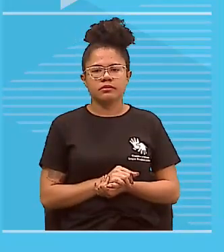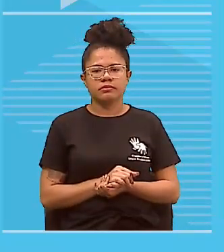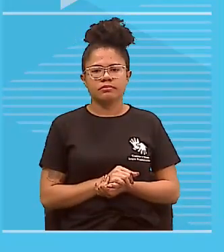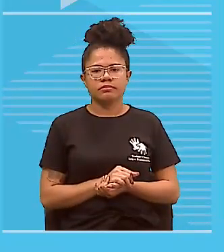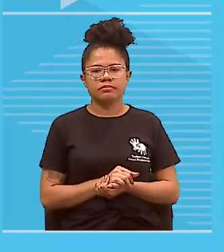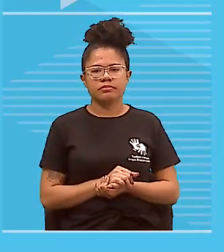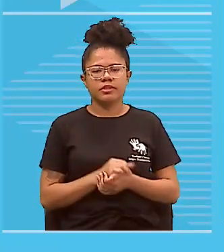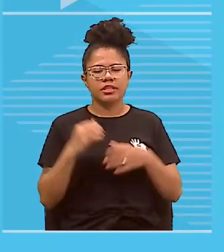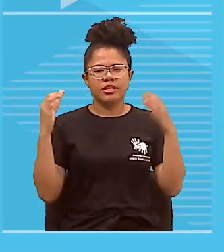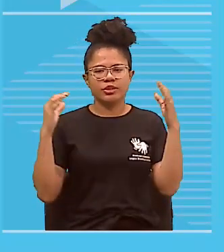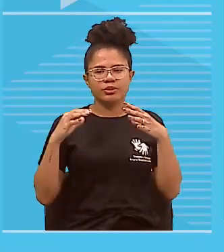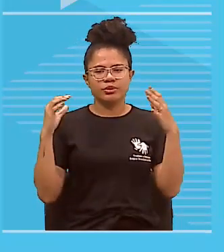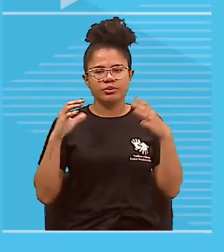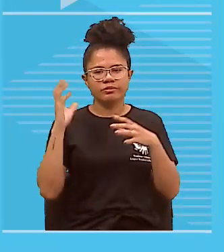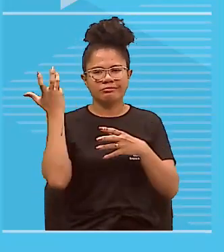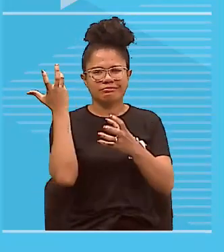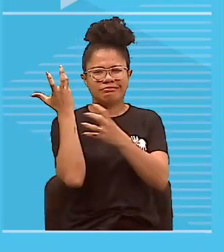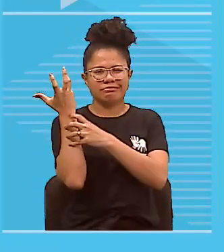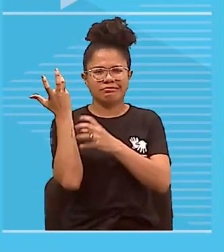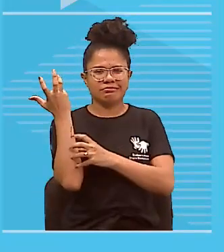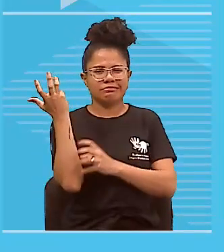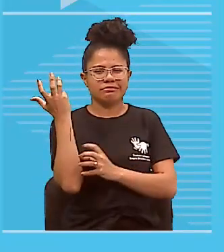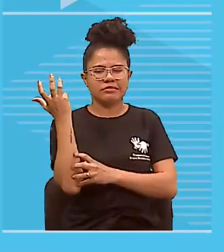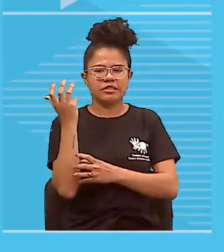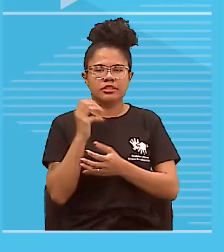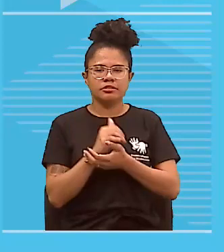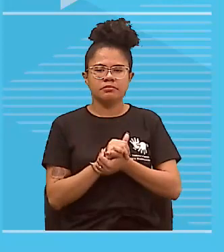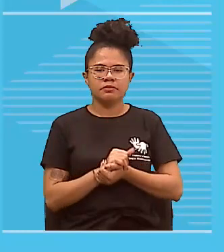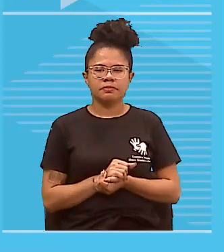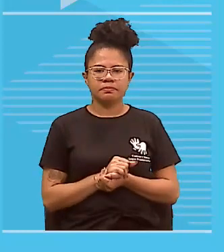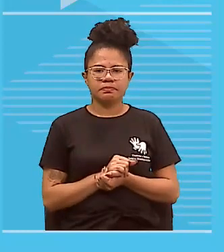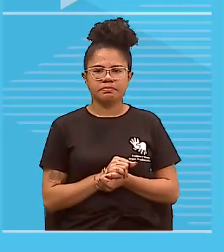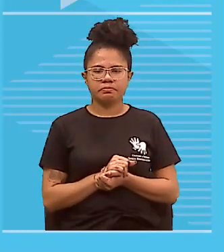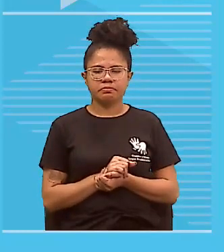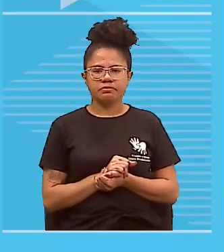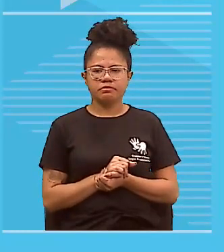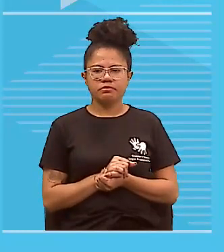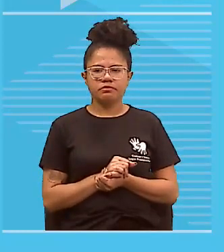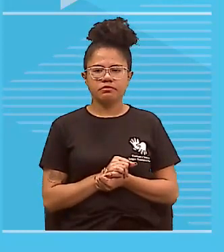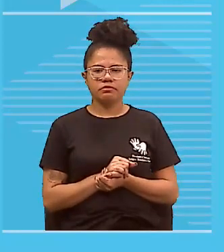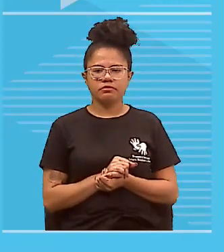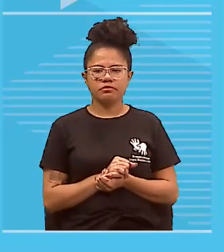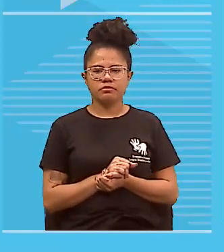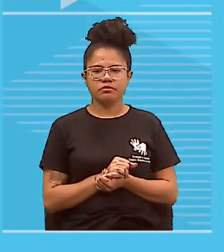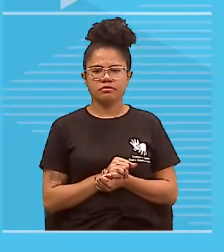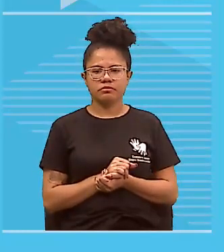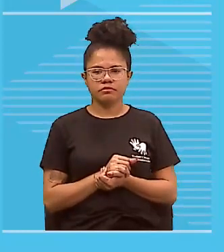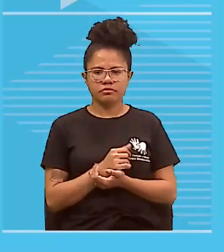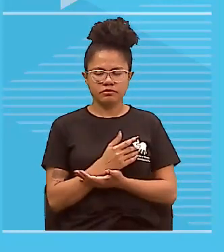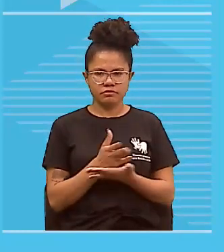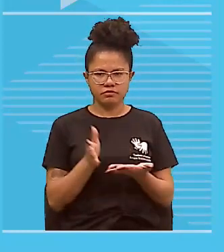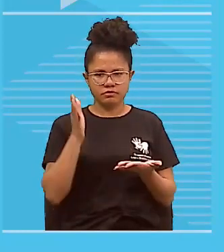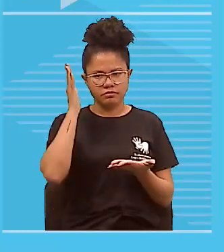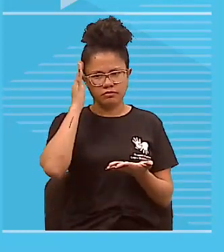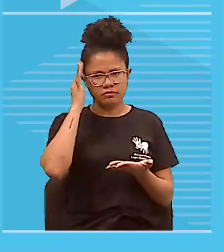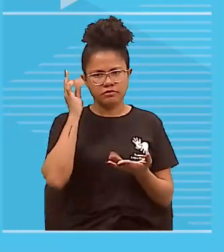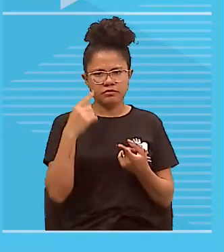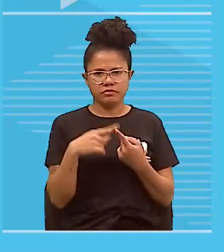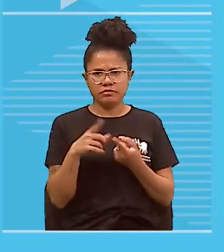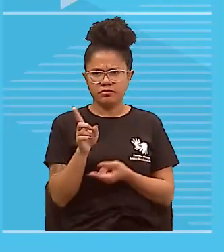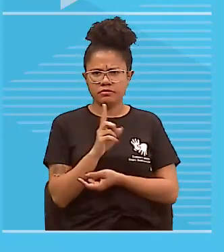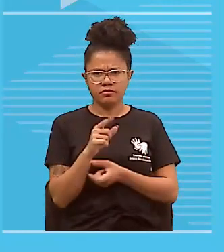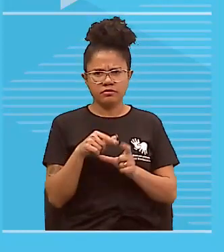ácida. Tá certo? Todo mundo sacou essa daí? Eu quero saber se em Lagoinha tá todo mundo compreendeu direitinho por que que não é a letra